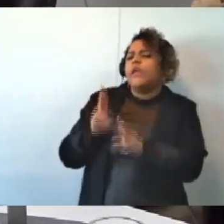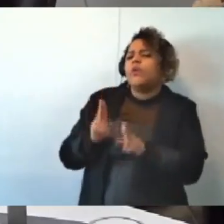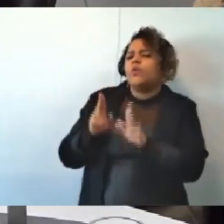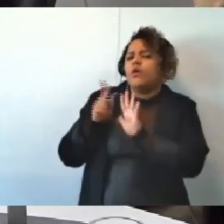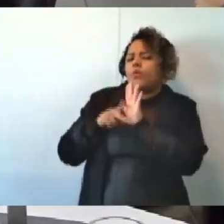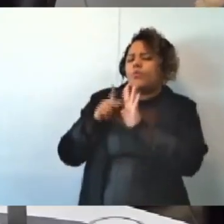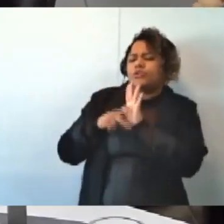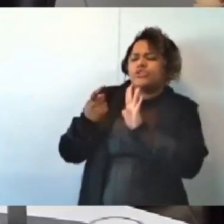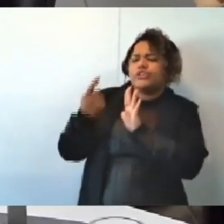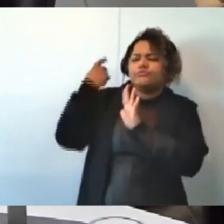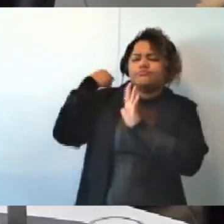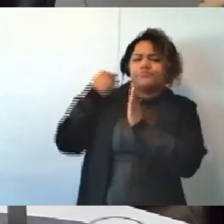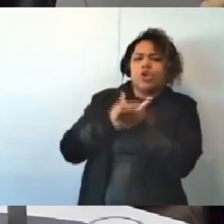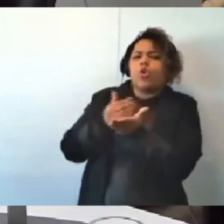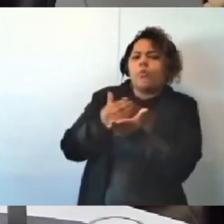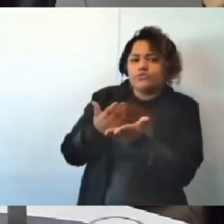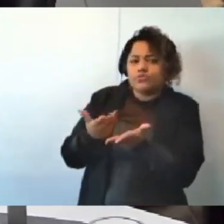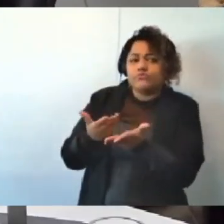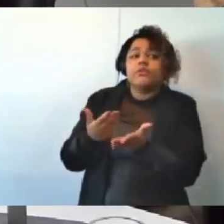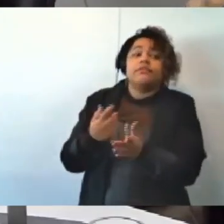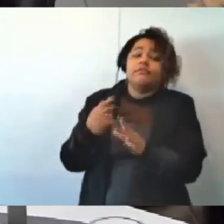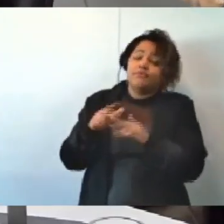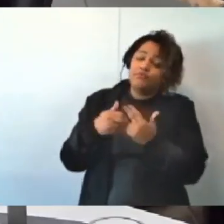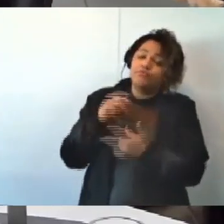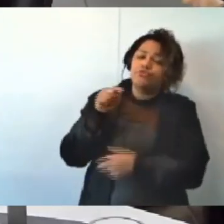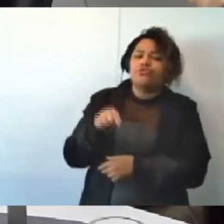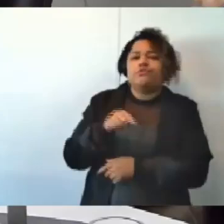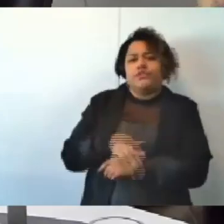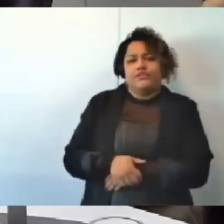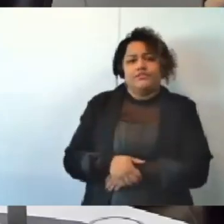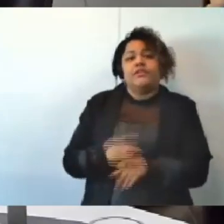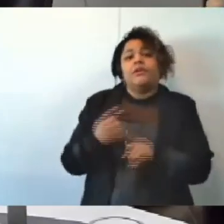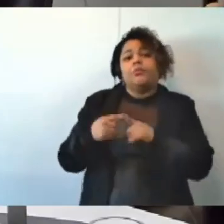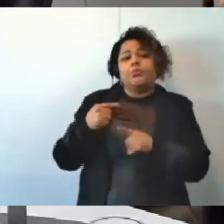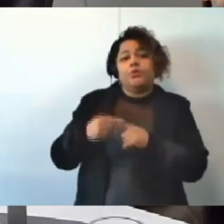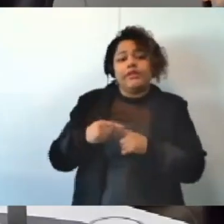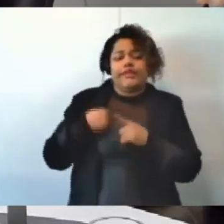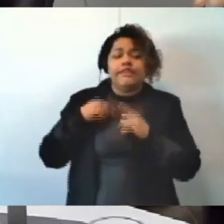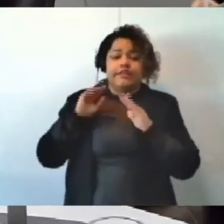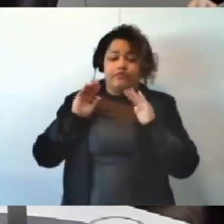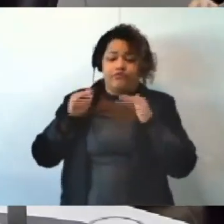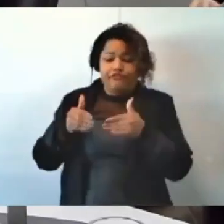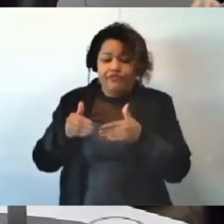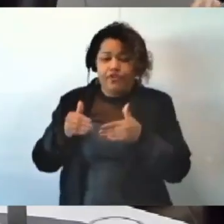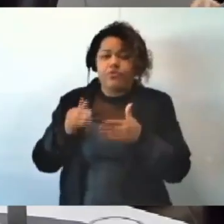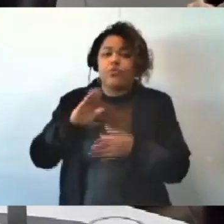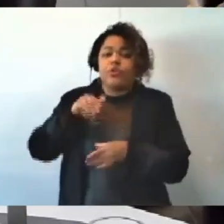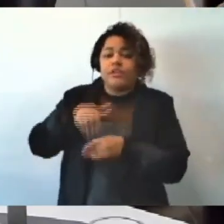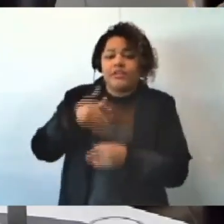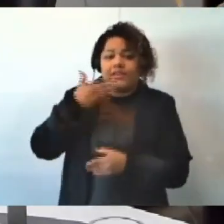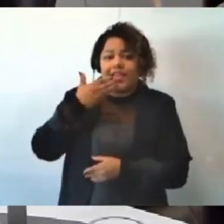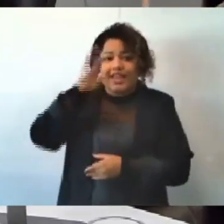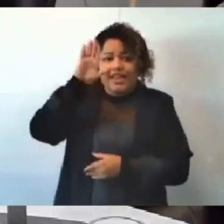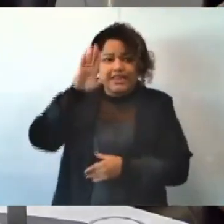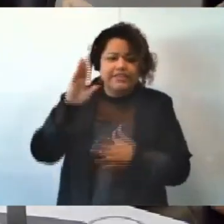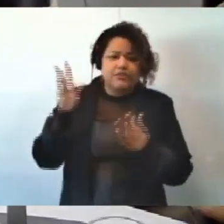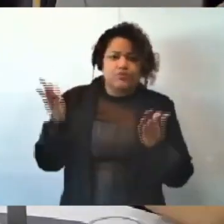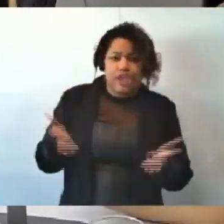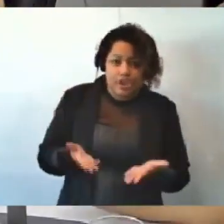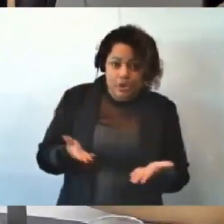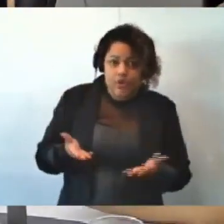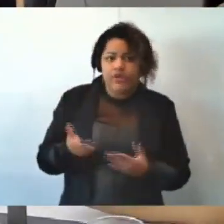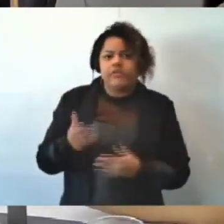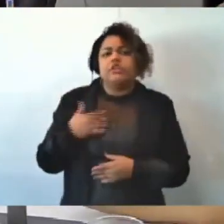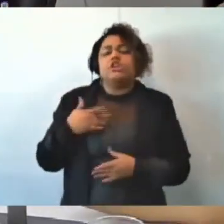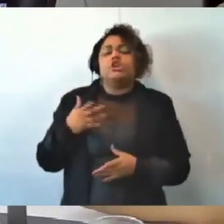por isso. Porque estão pensando no momento, na eleição de agora, no centro de todo mundo e no oba-oba,